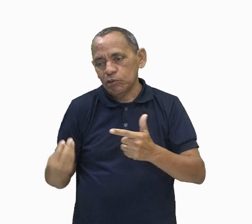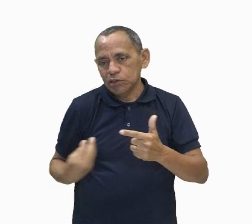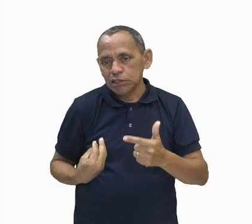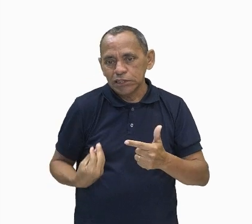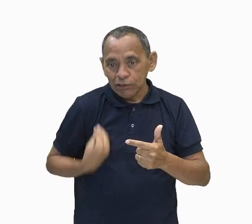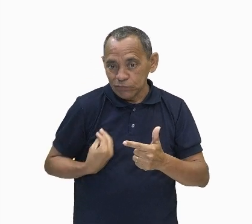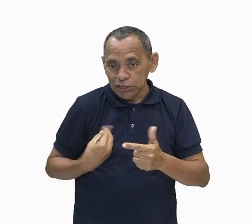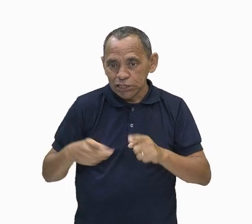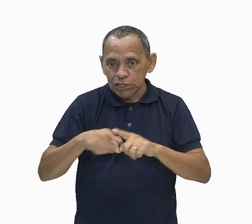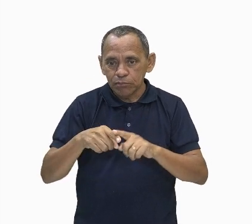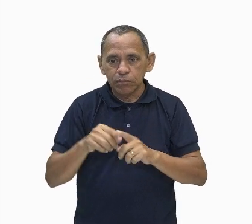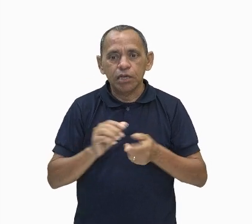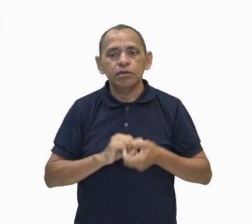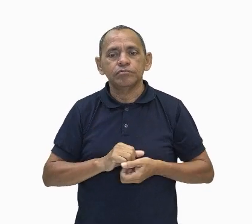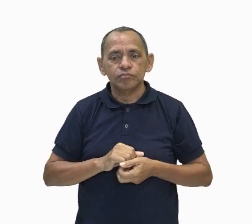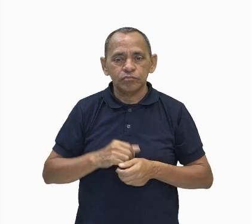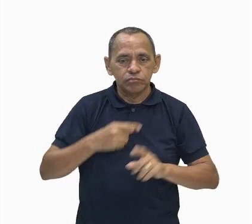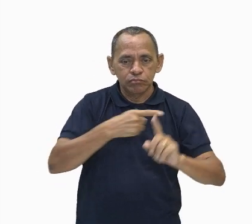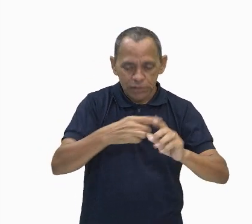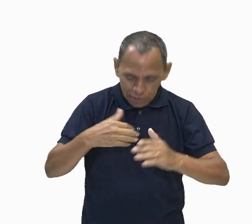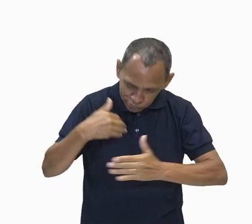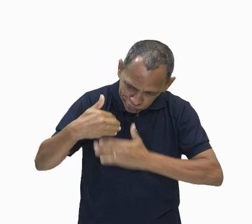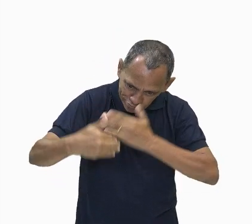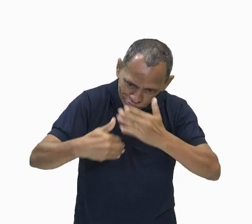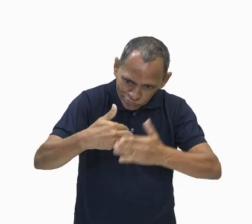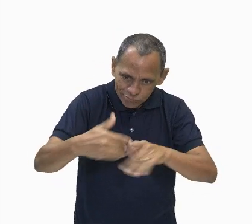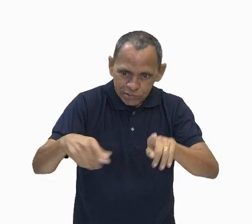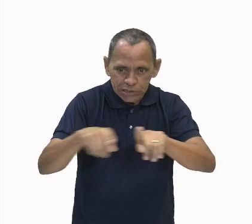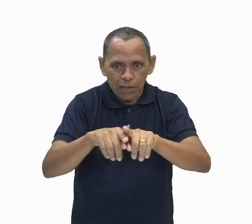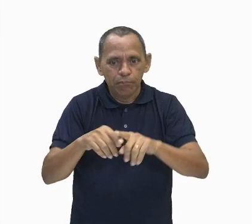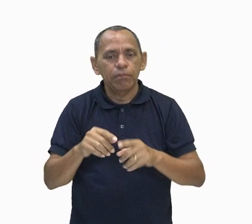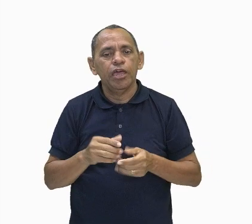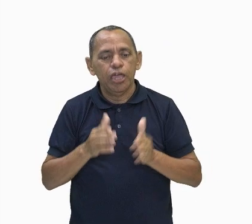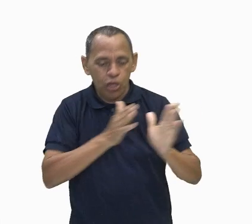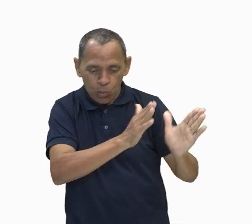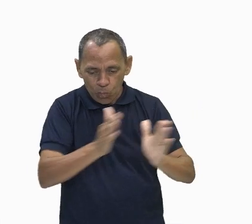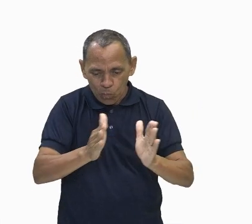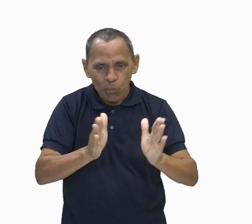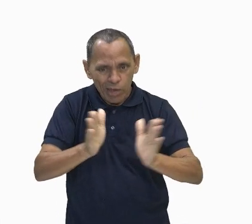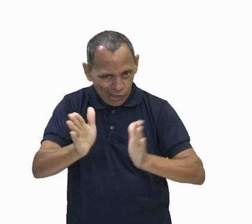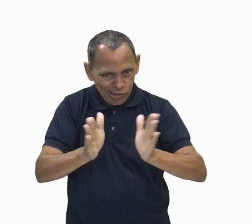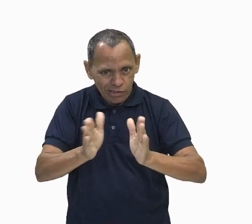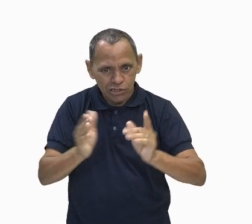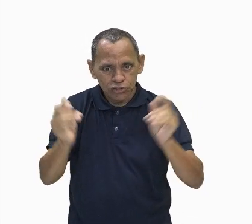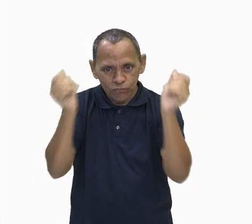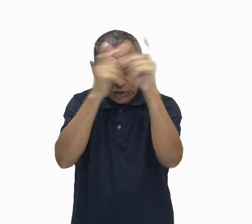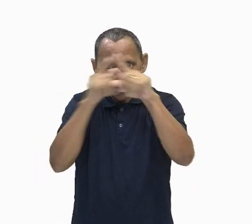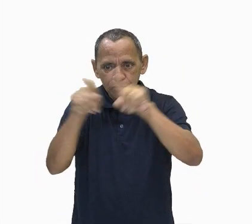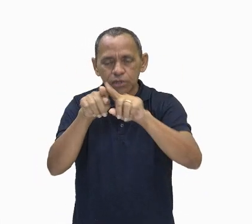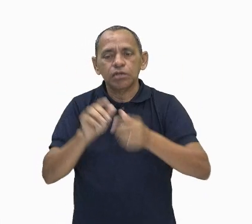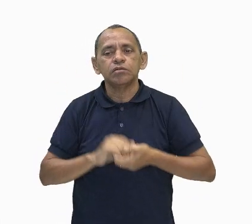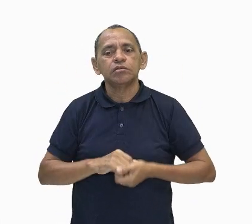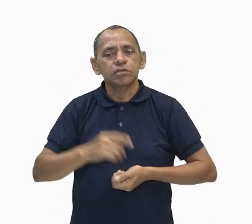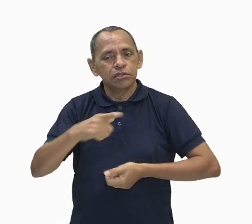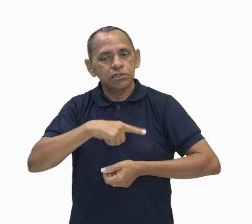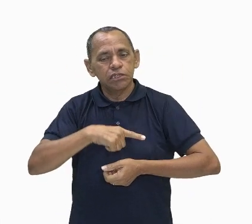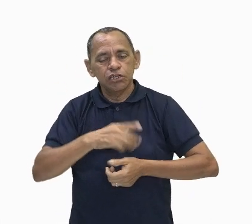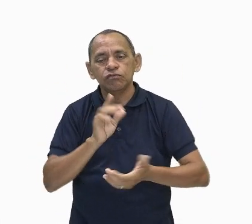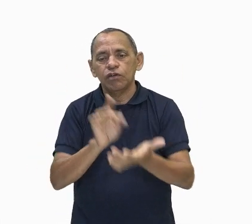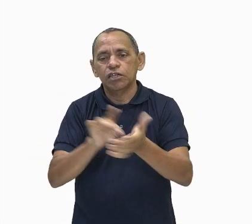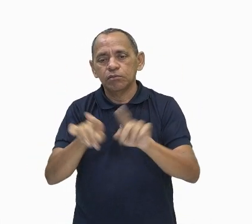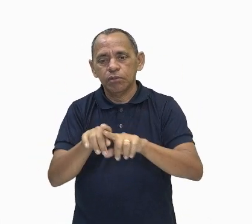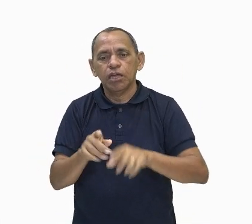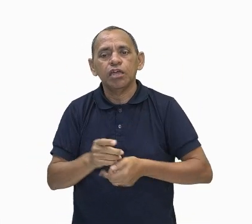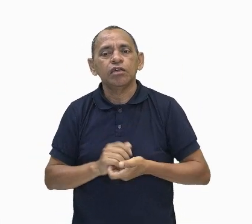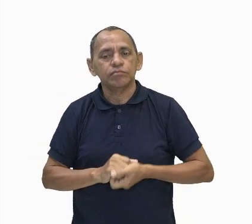A metade da jornada, uma fase difícil. Retinas fadigadas, já fala que ele provavelmente tem uma certa idade, está aí falando sobre cansaço